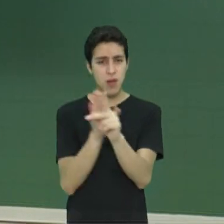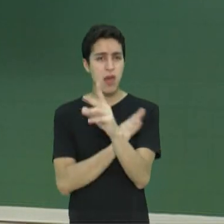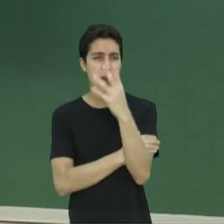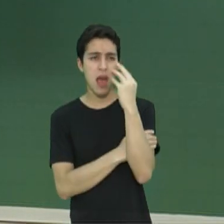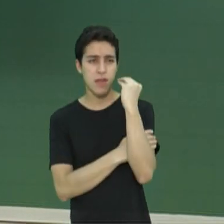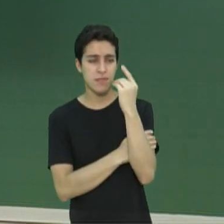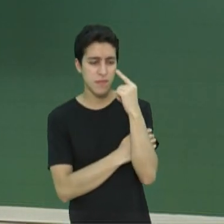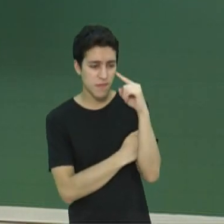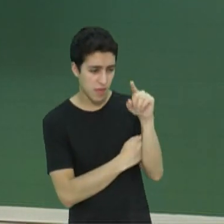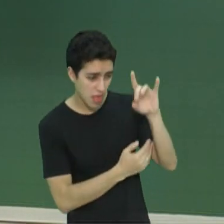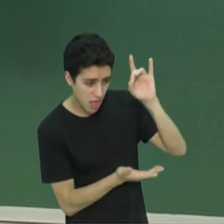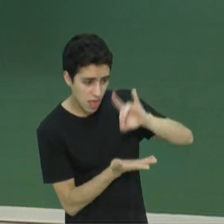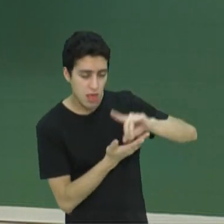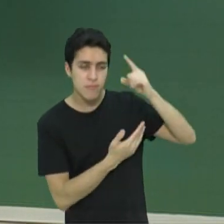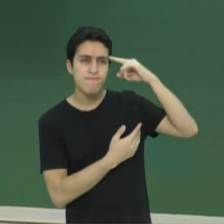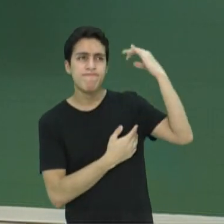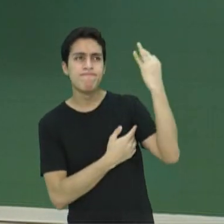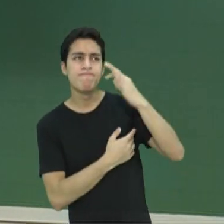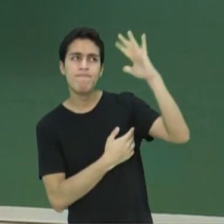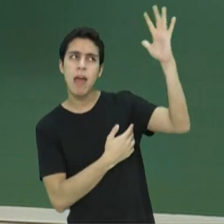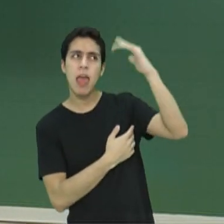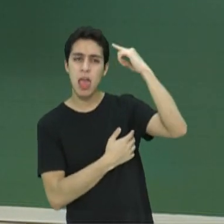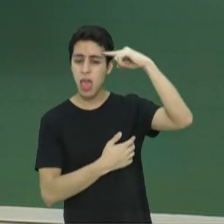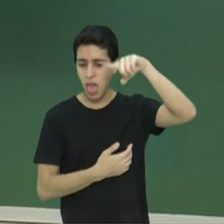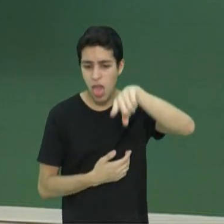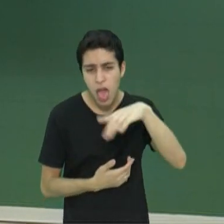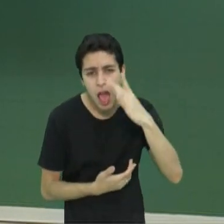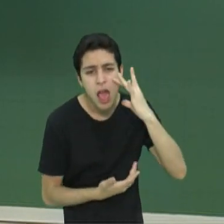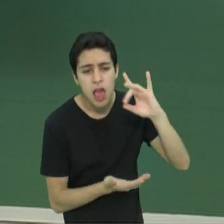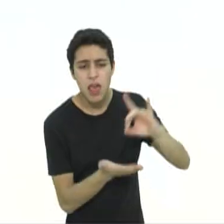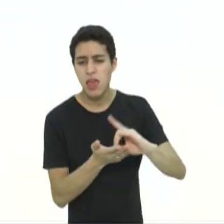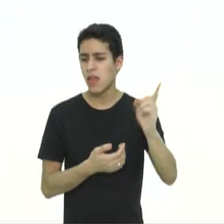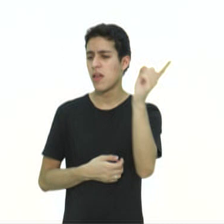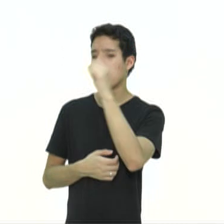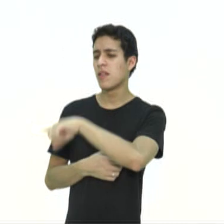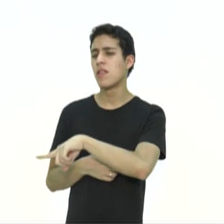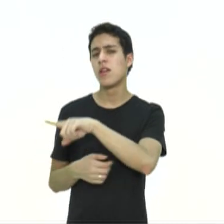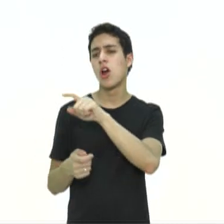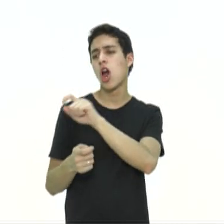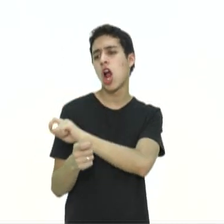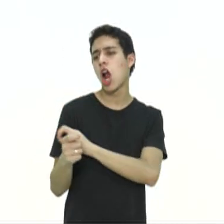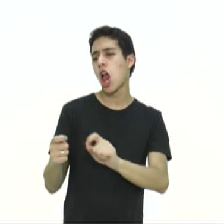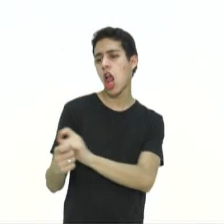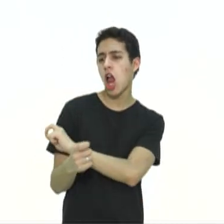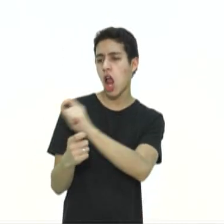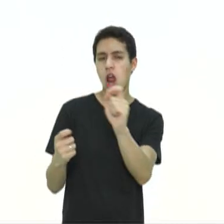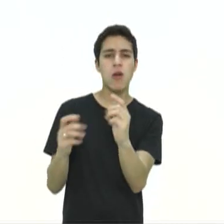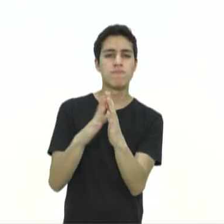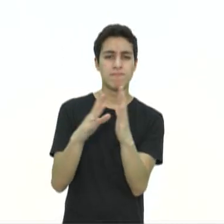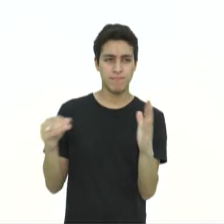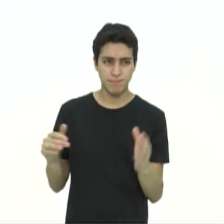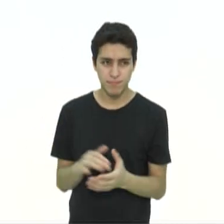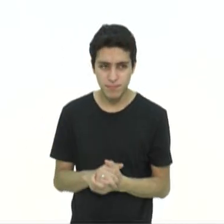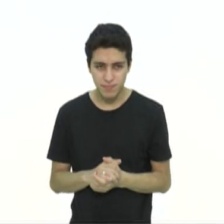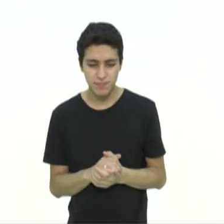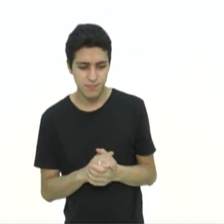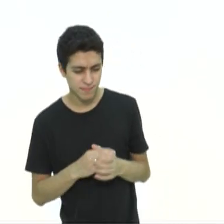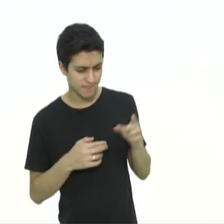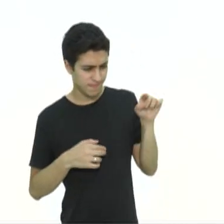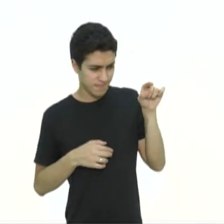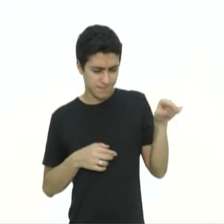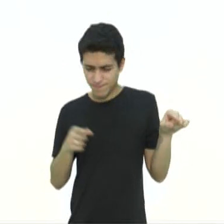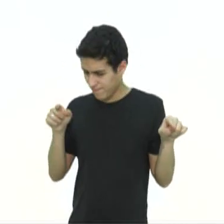Então veja, o gato ideal, o gato que existe no mundo e a escultura do gato. Esse